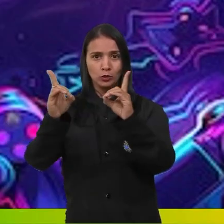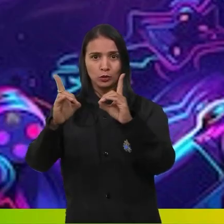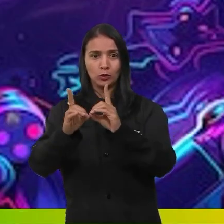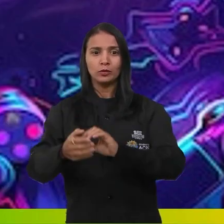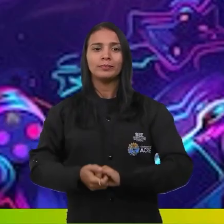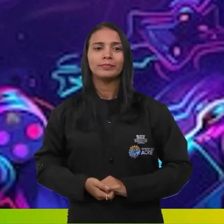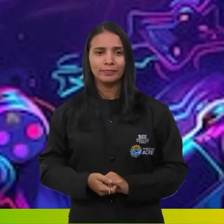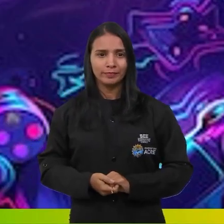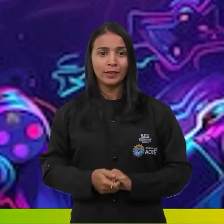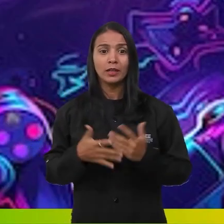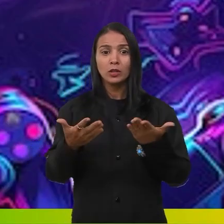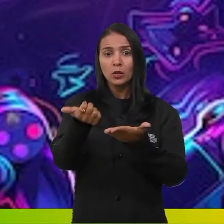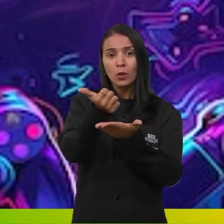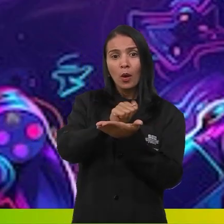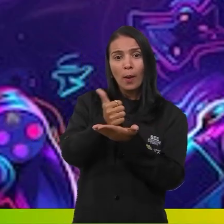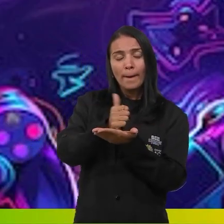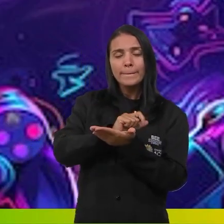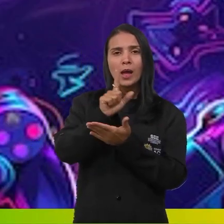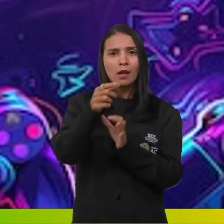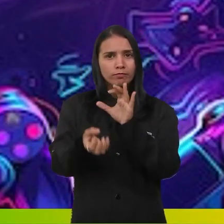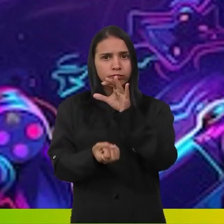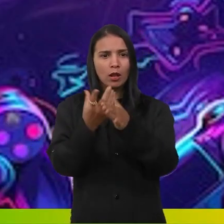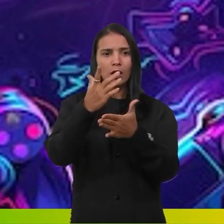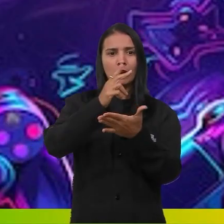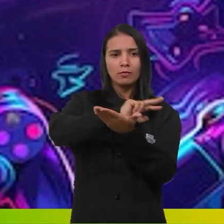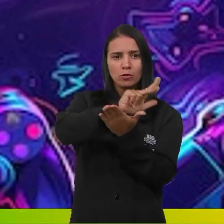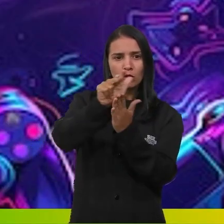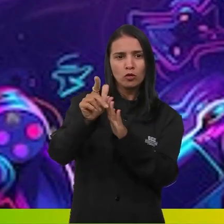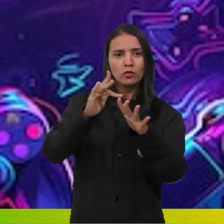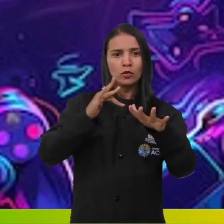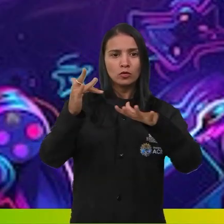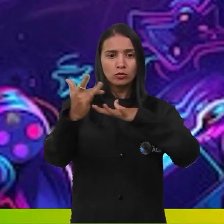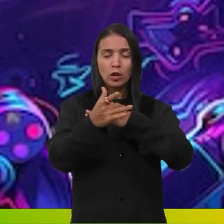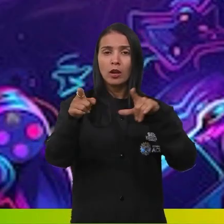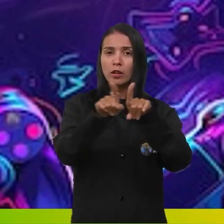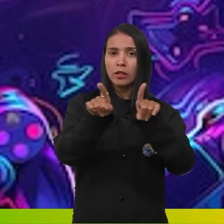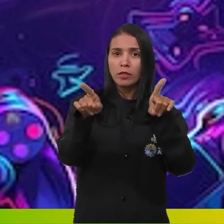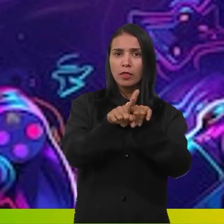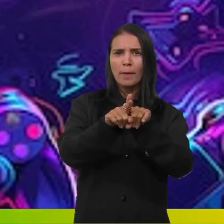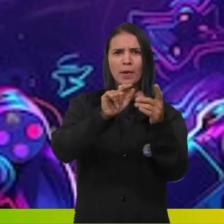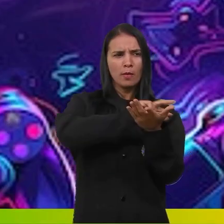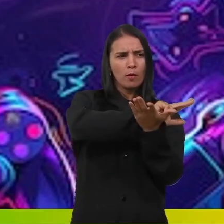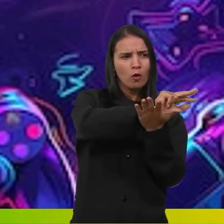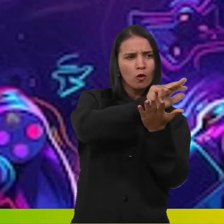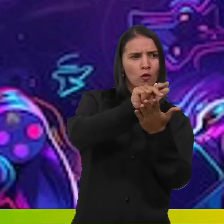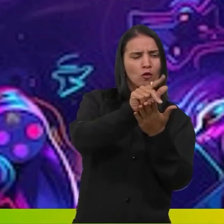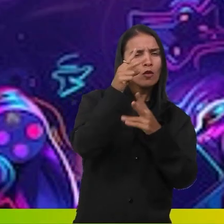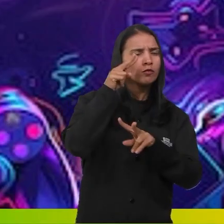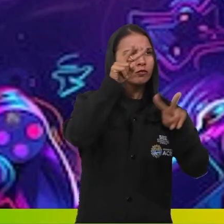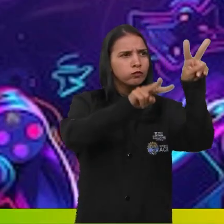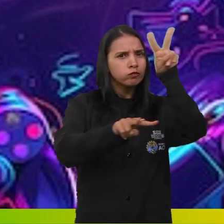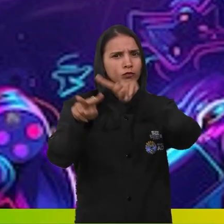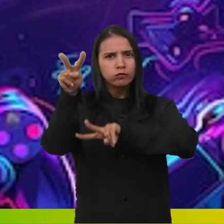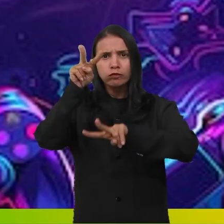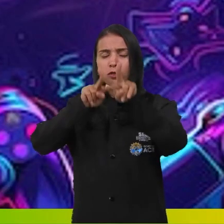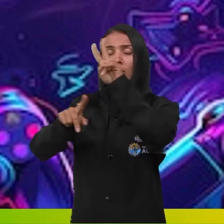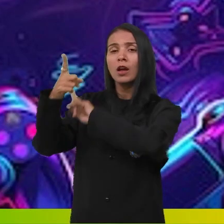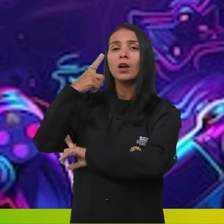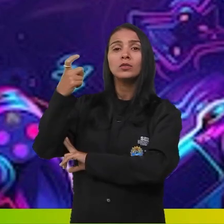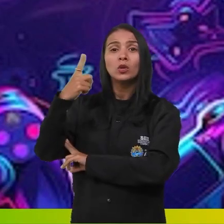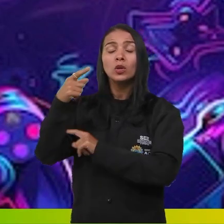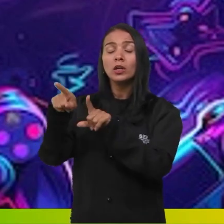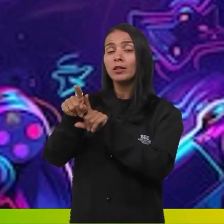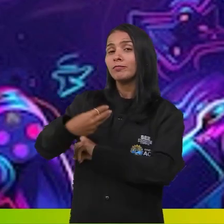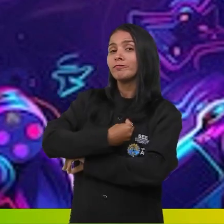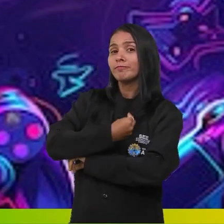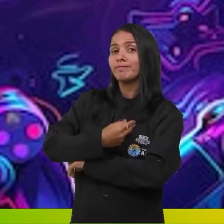e multissemióticos, combinando elementos jornalísticos, visuais, sonoros e